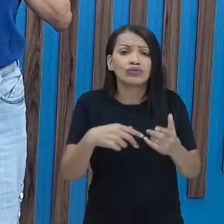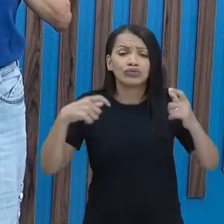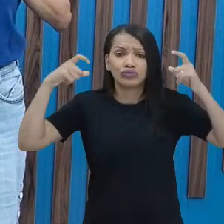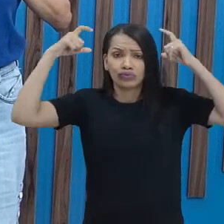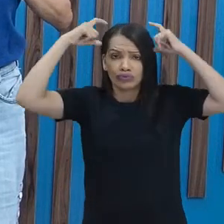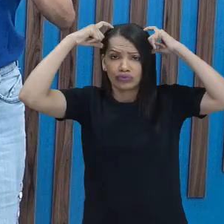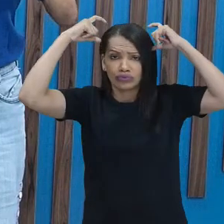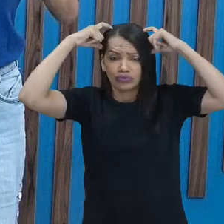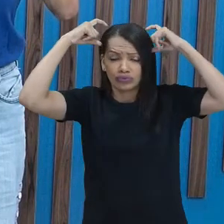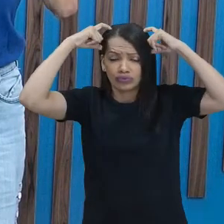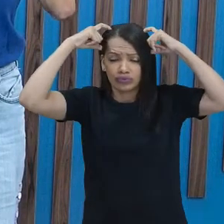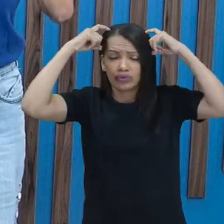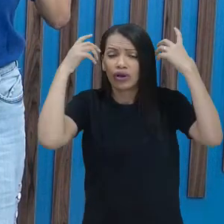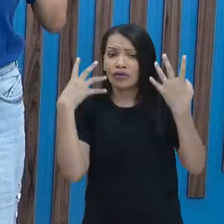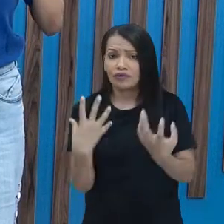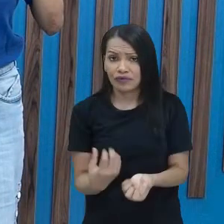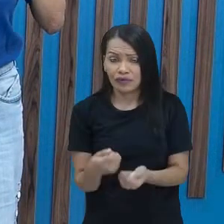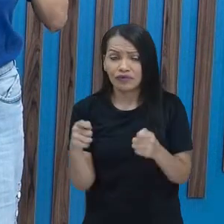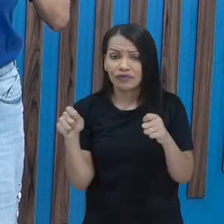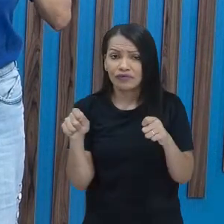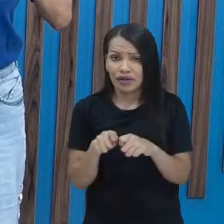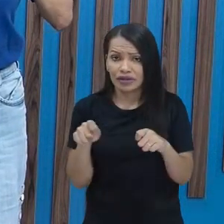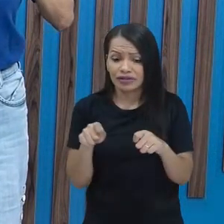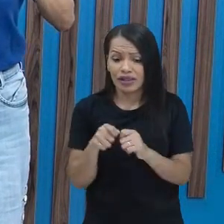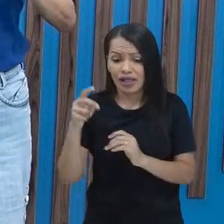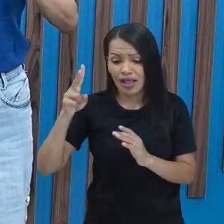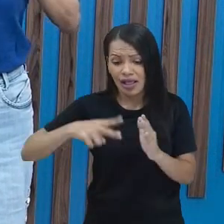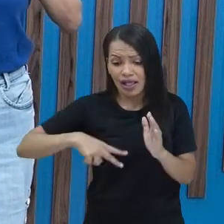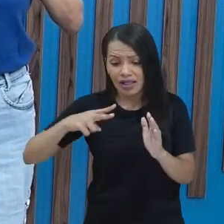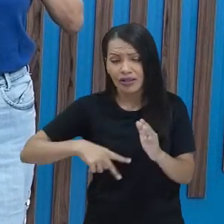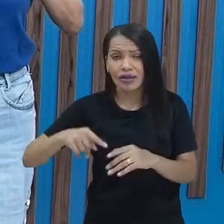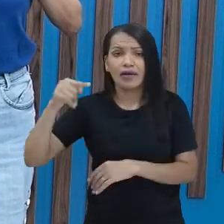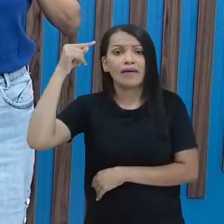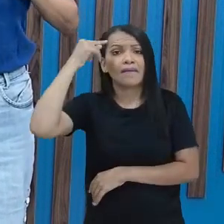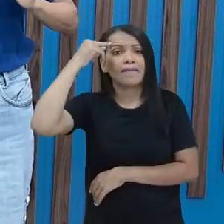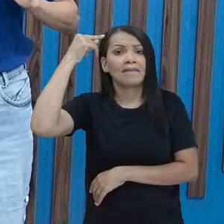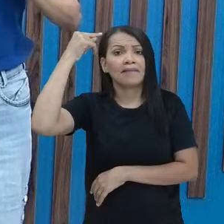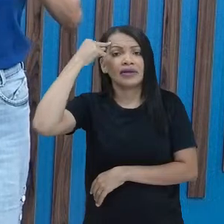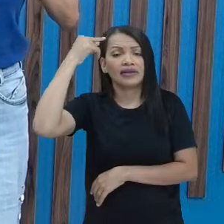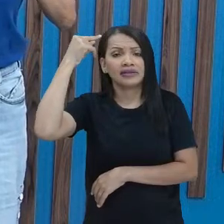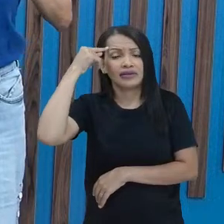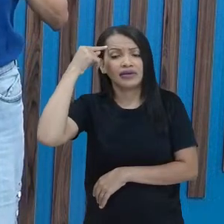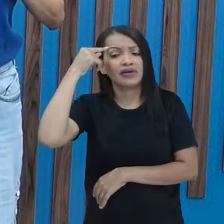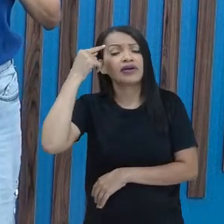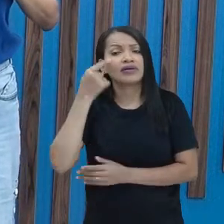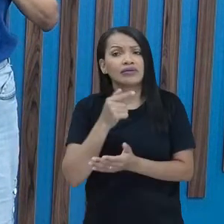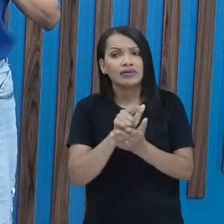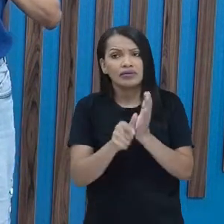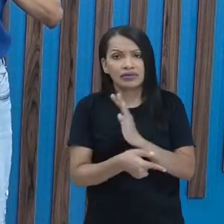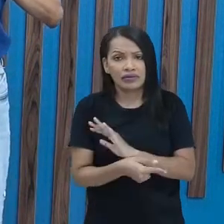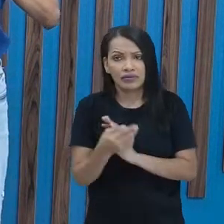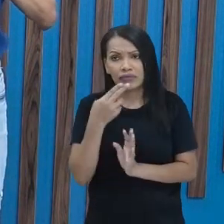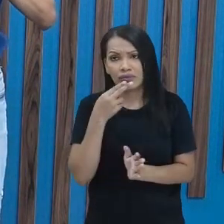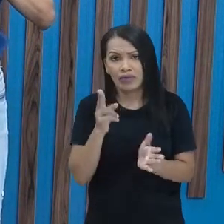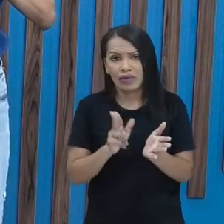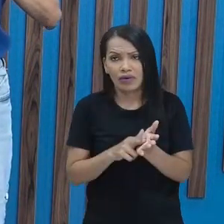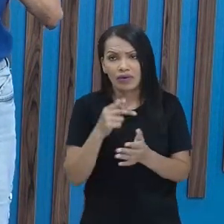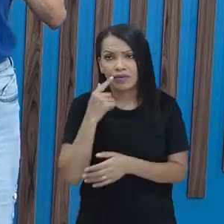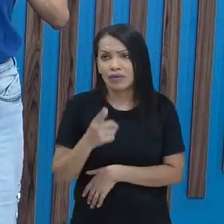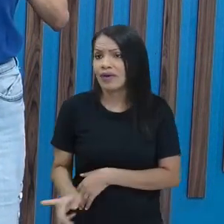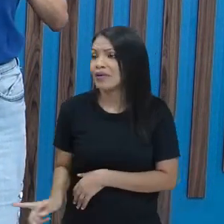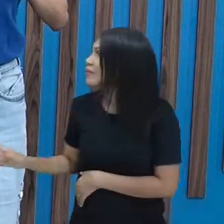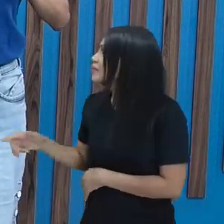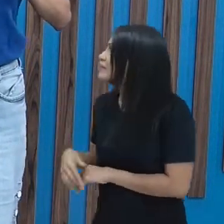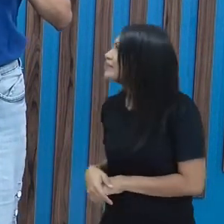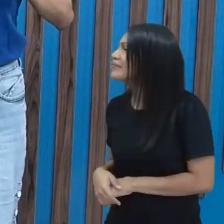leitura dessa cartinha para a gente pensar sobre o gênero textual carta. Olha só,